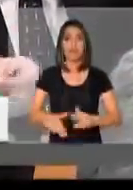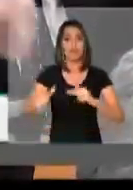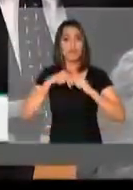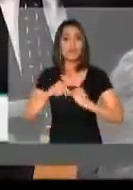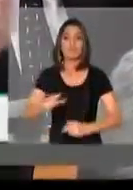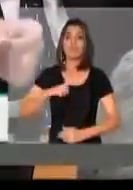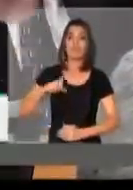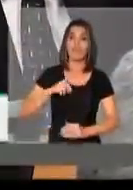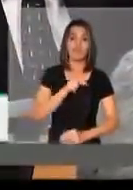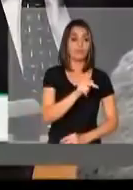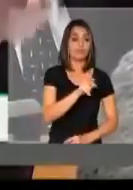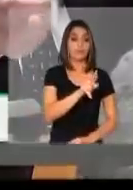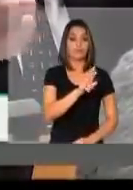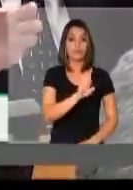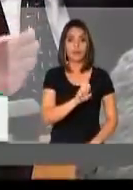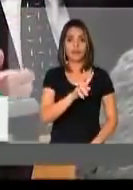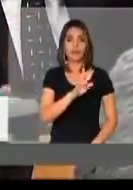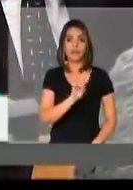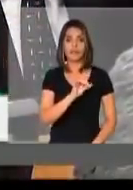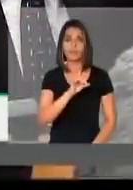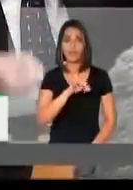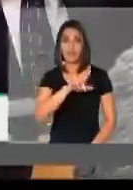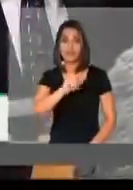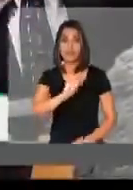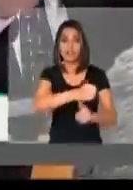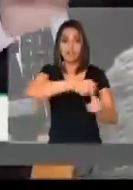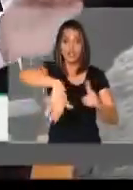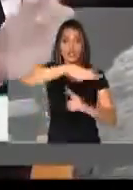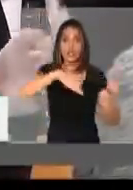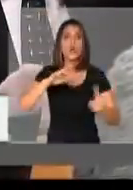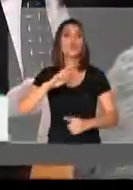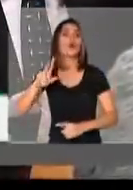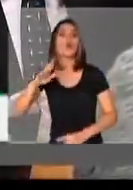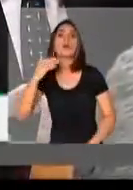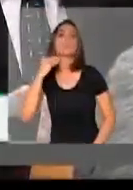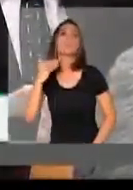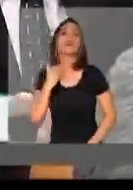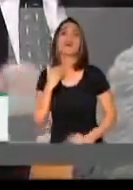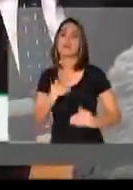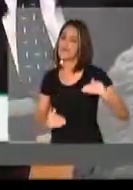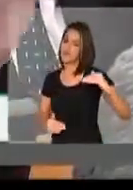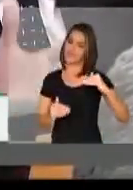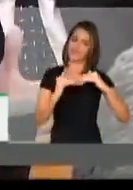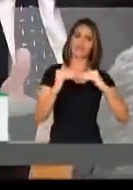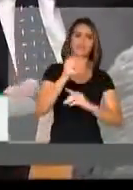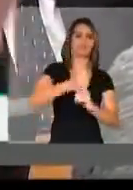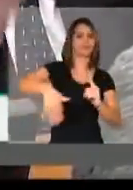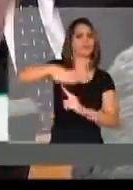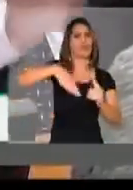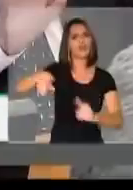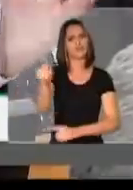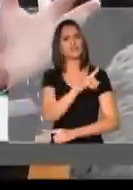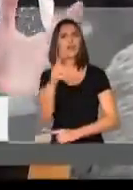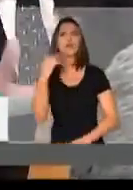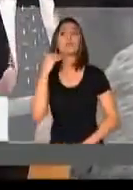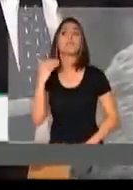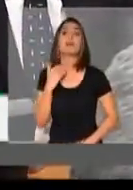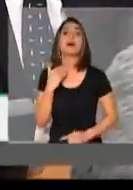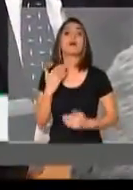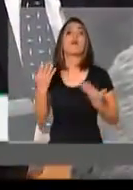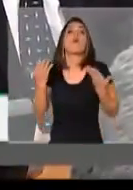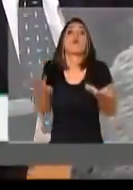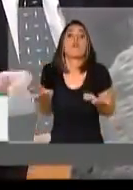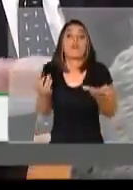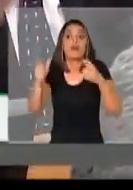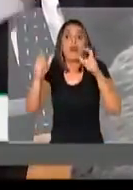da existência de uma previdência social. Não é banco que faz igualdade social. Me diga um lugar que banco promoveu